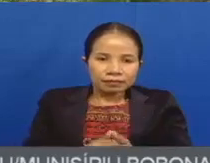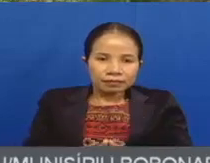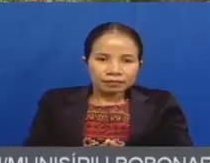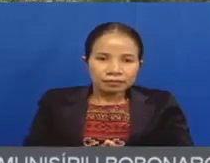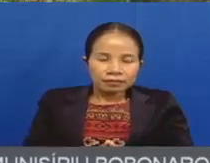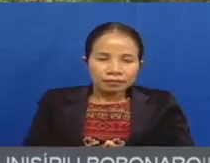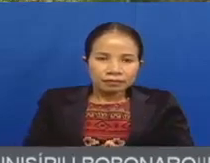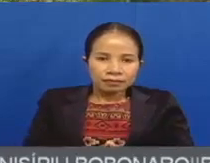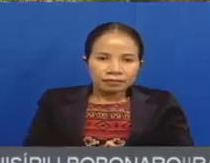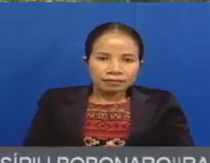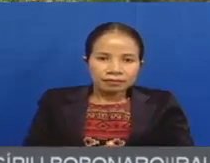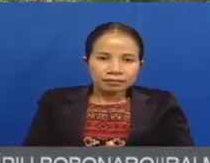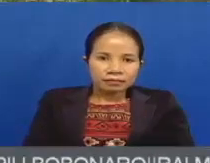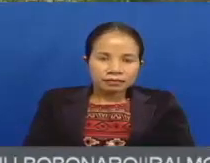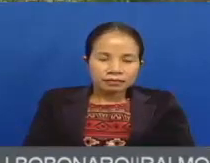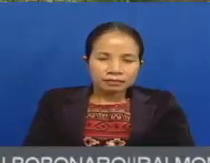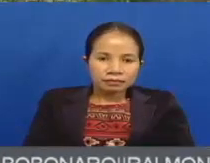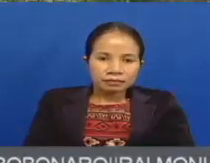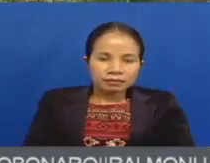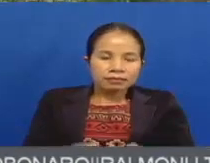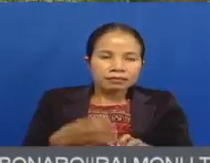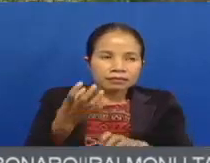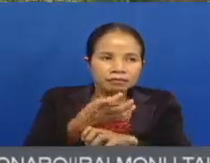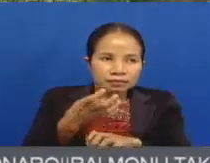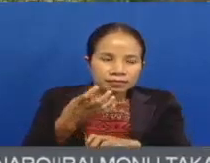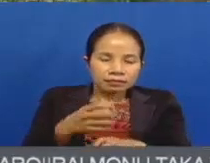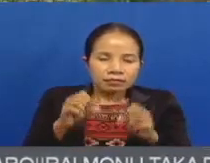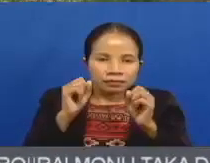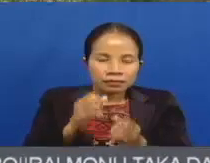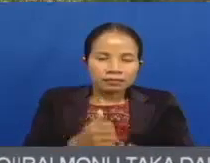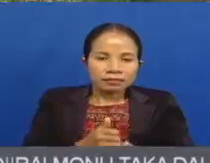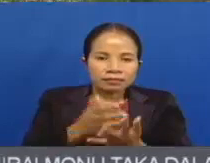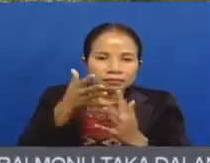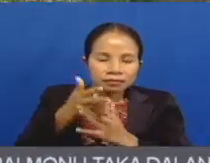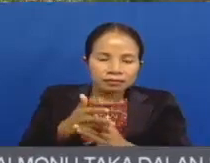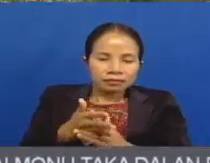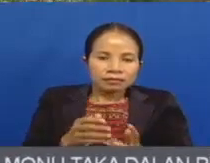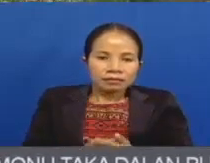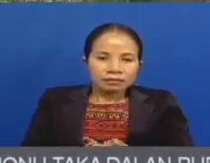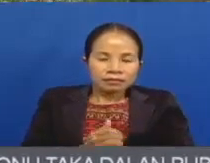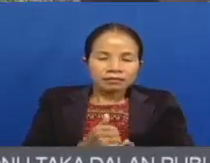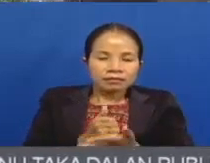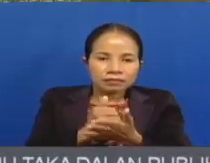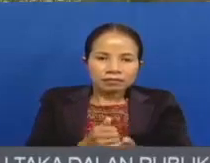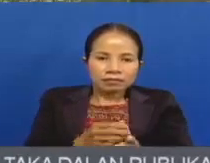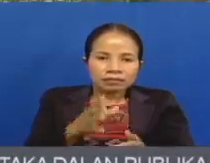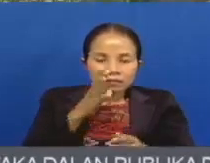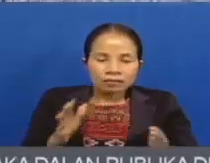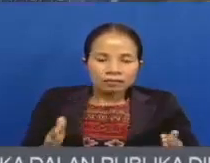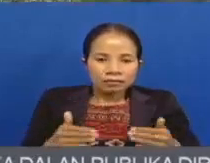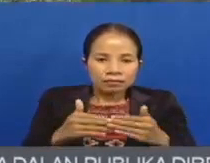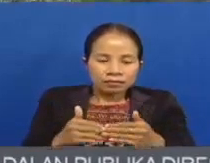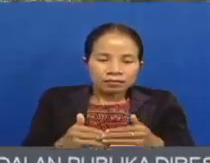pun hetan abulansi bele asusi wa itana ina sira isin rua,